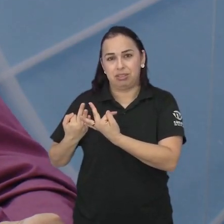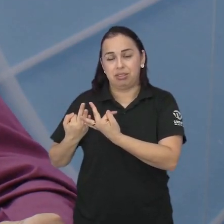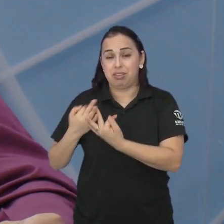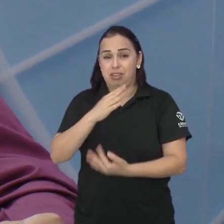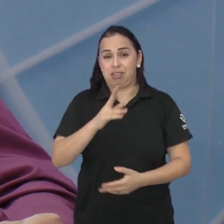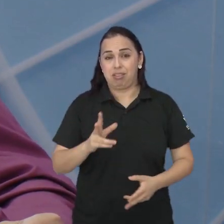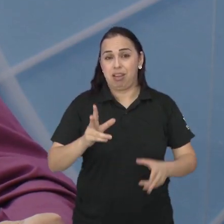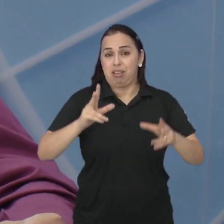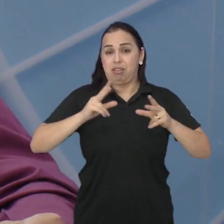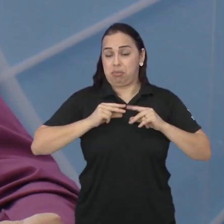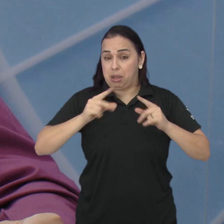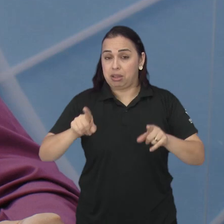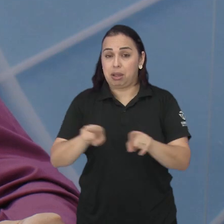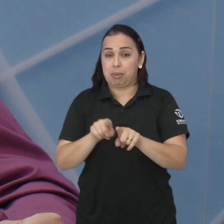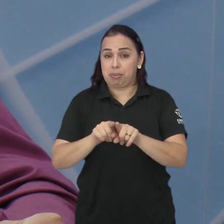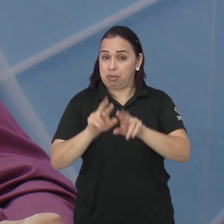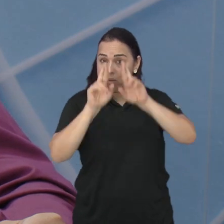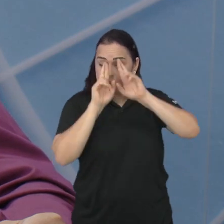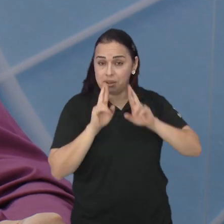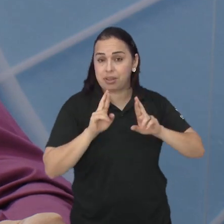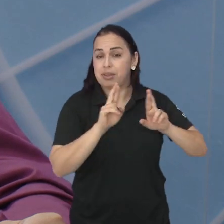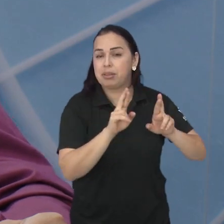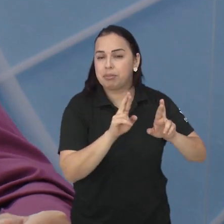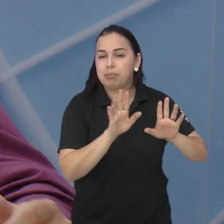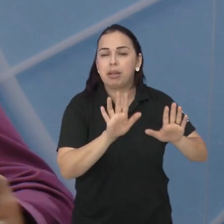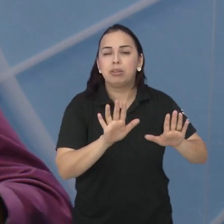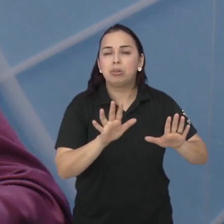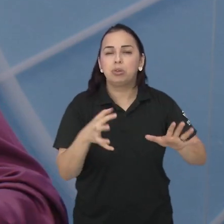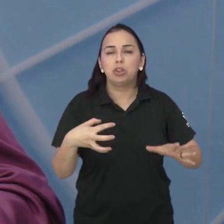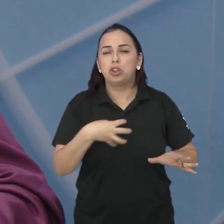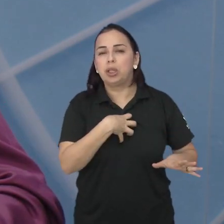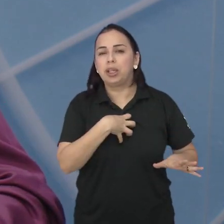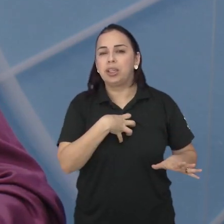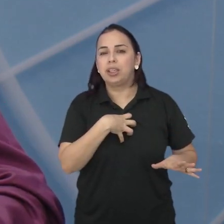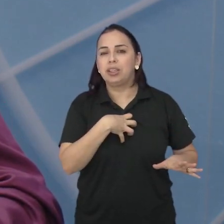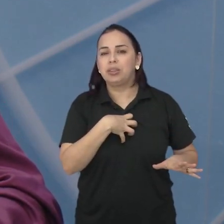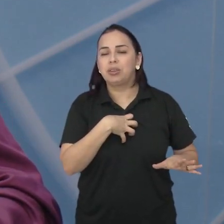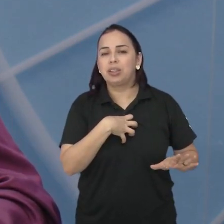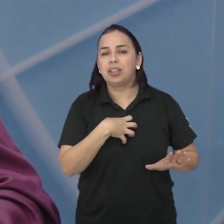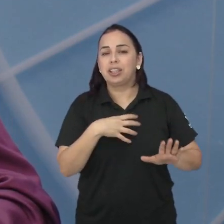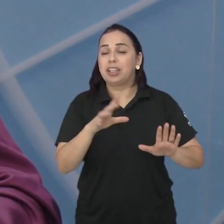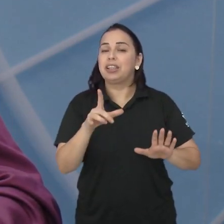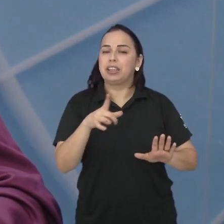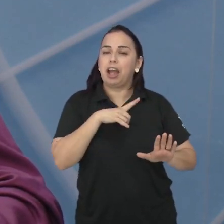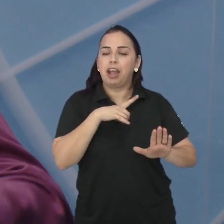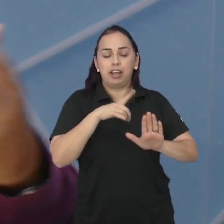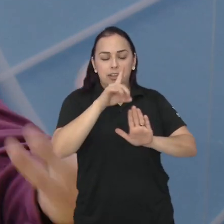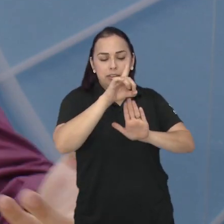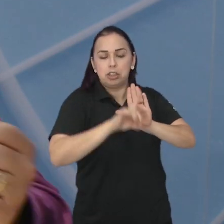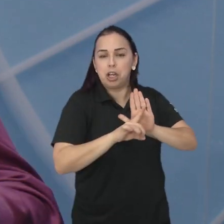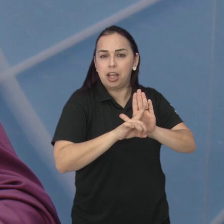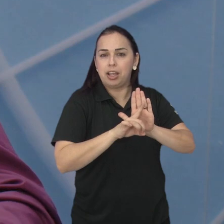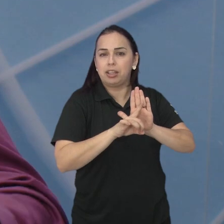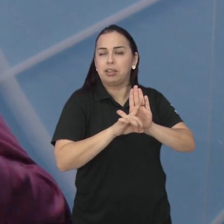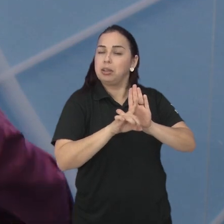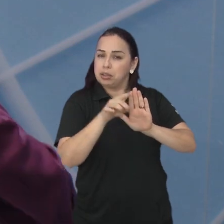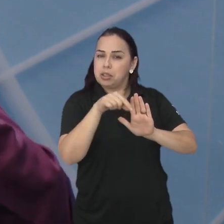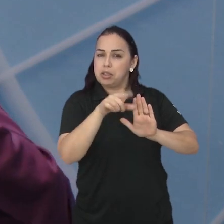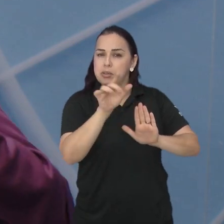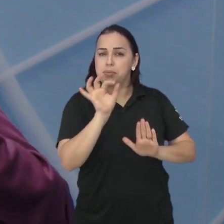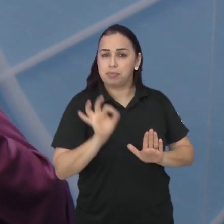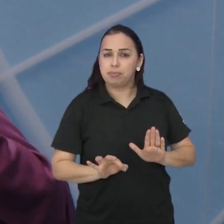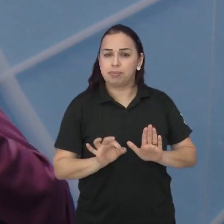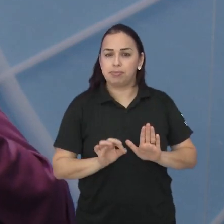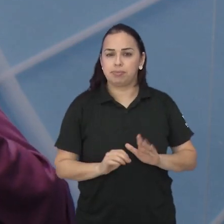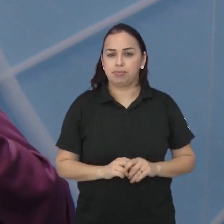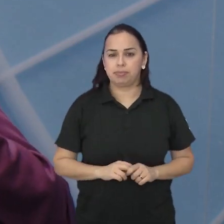sua dignidade, ter seu respeito, mas de uma maneira que não vai ter a violação de direitos, que ele não vai violar um direito ou violar a